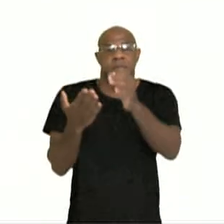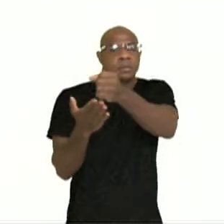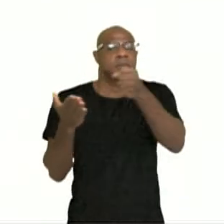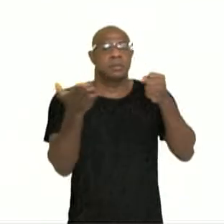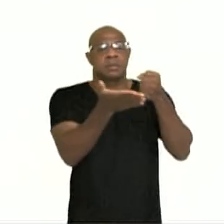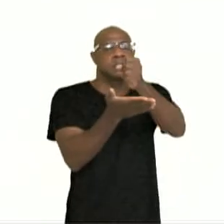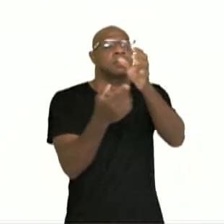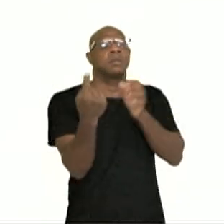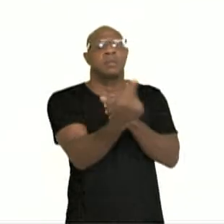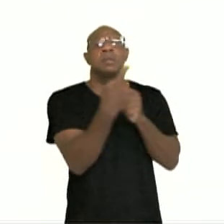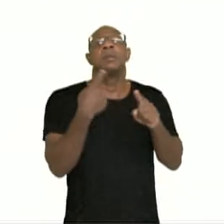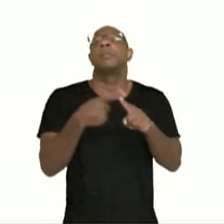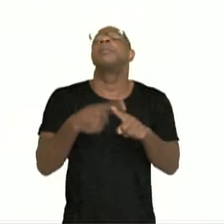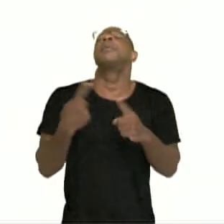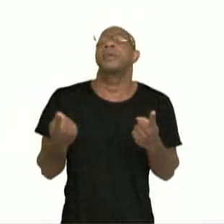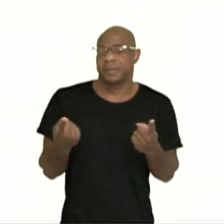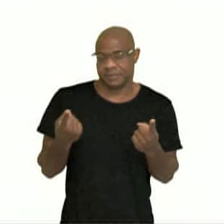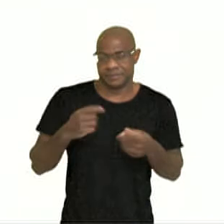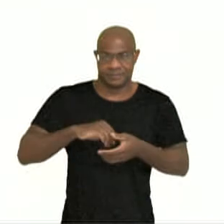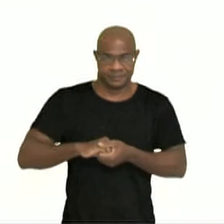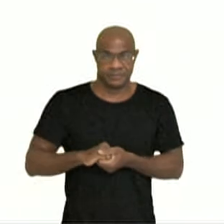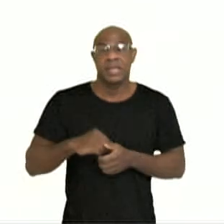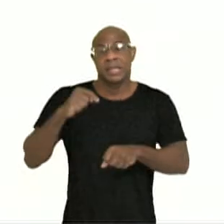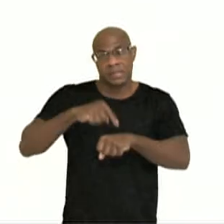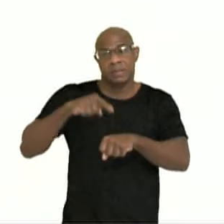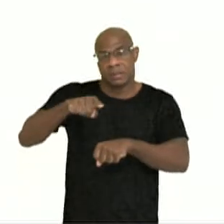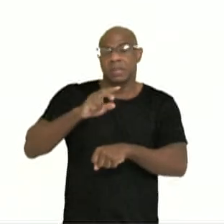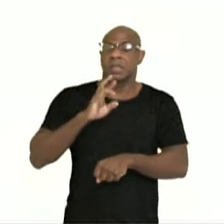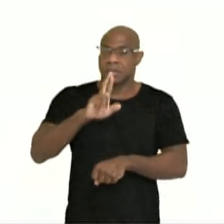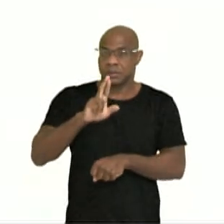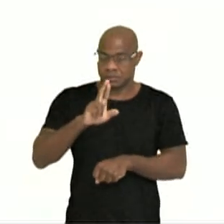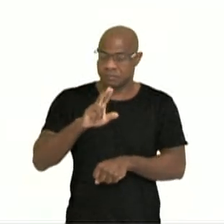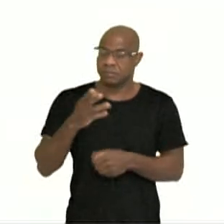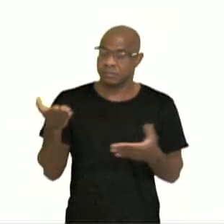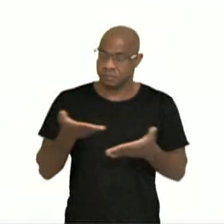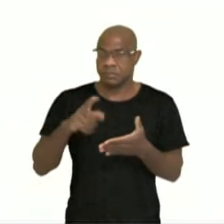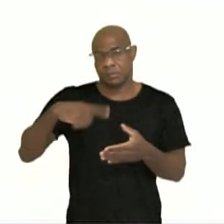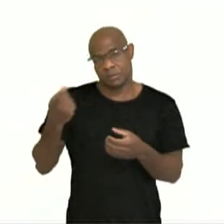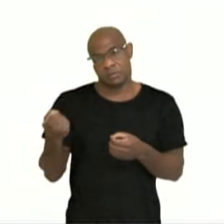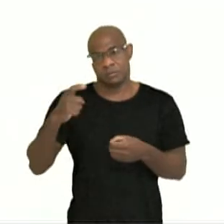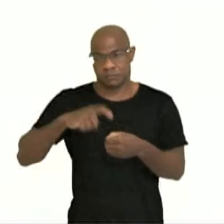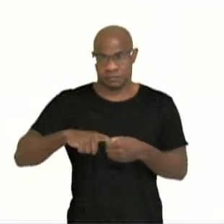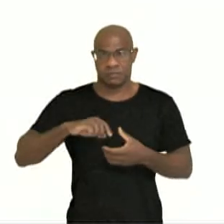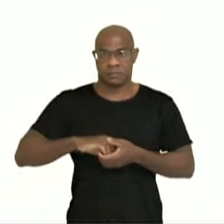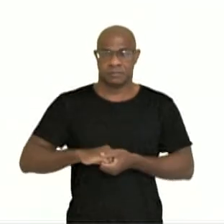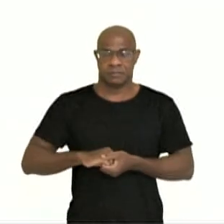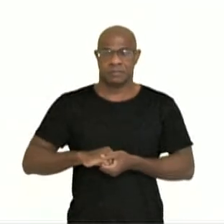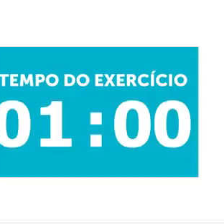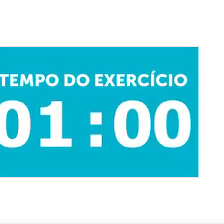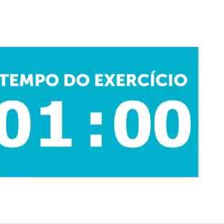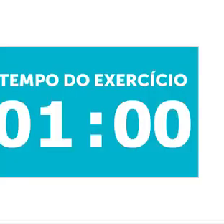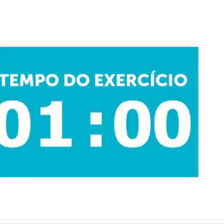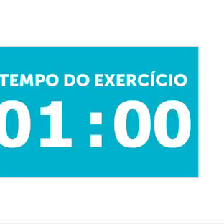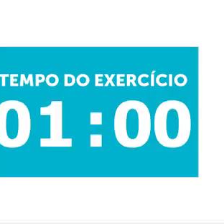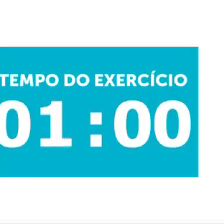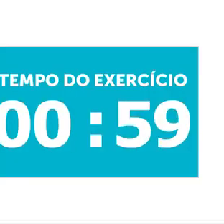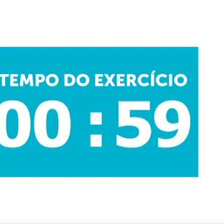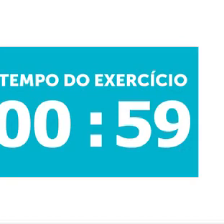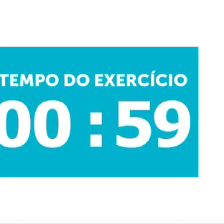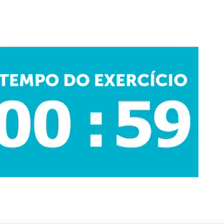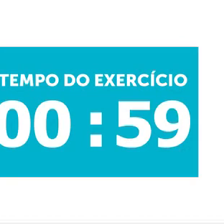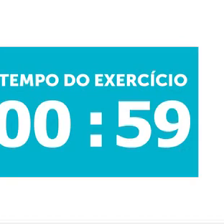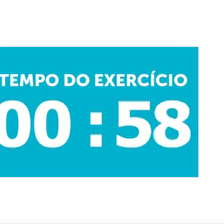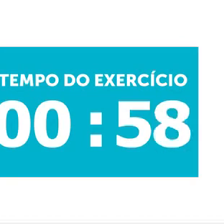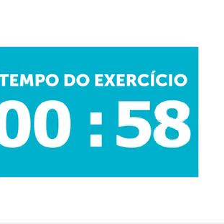micro-ondas, então? Tá ok? Vou dar mais um tempinho para que vocês possam solucionar essas questões e logo mais voltamos com as respostas.